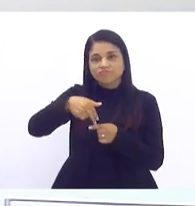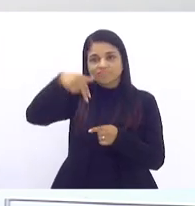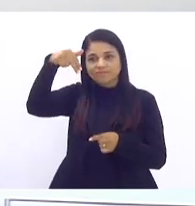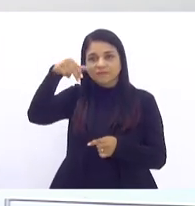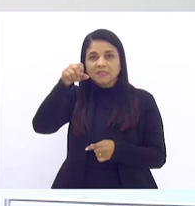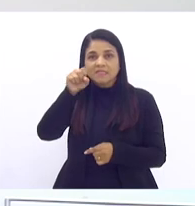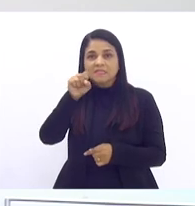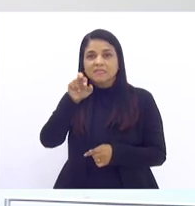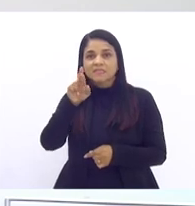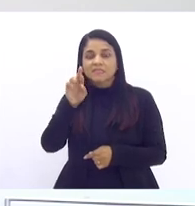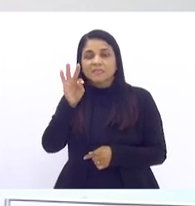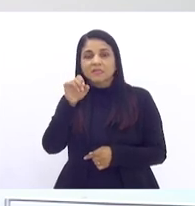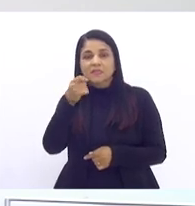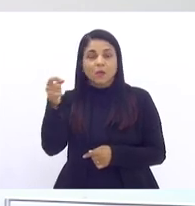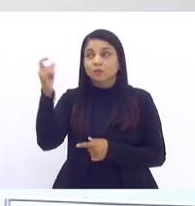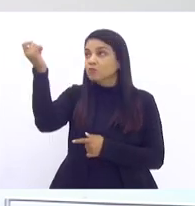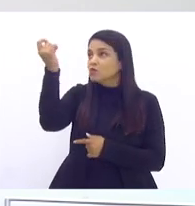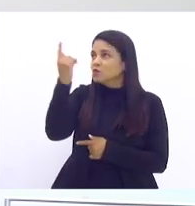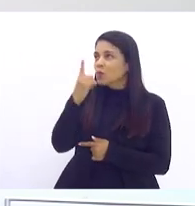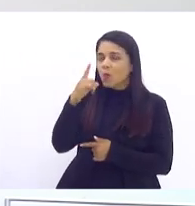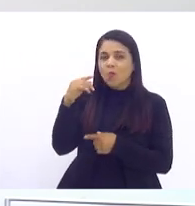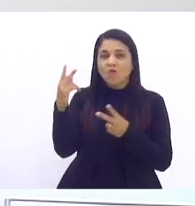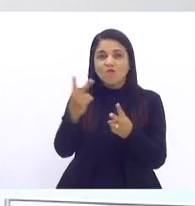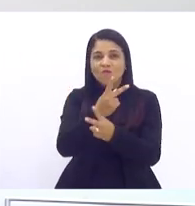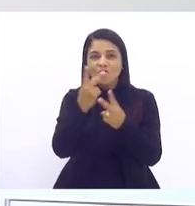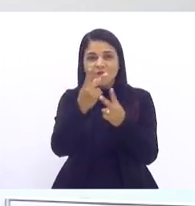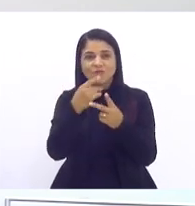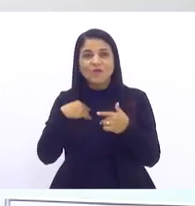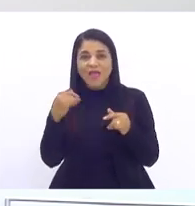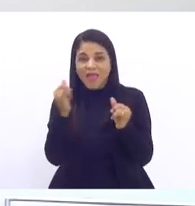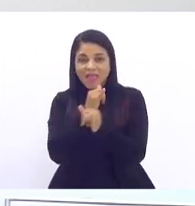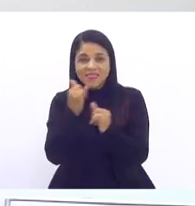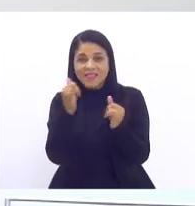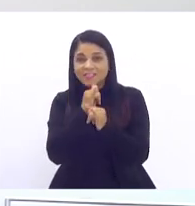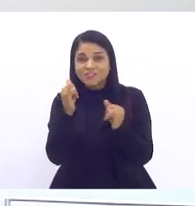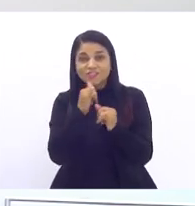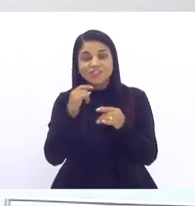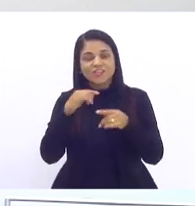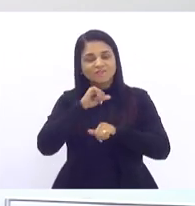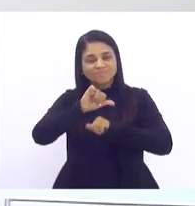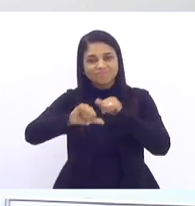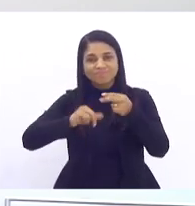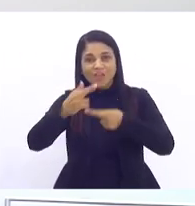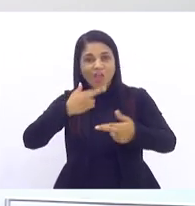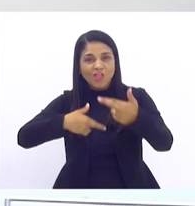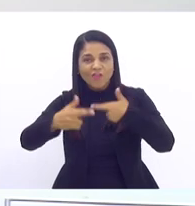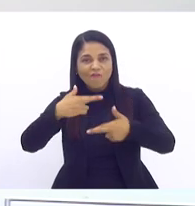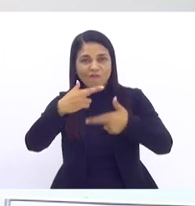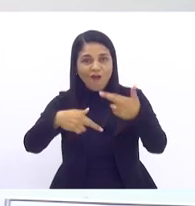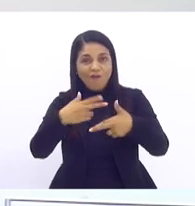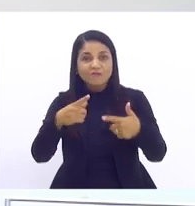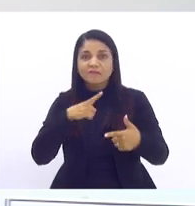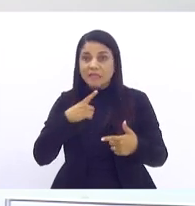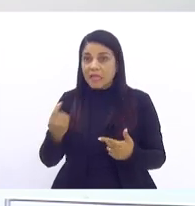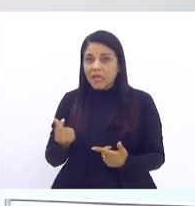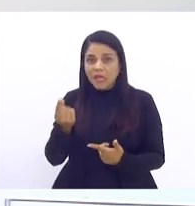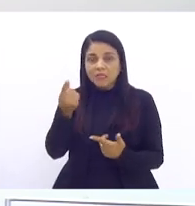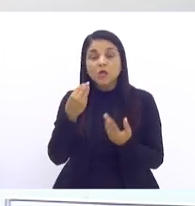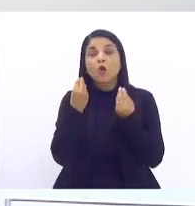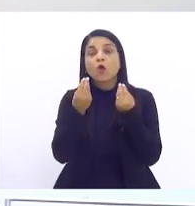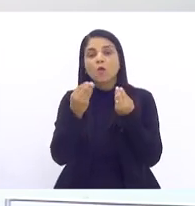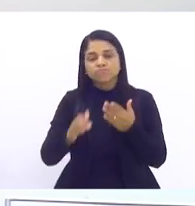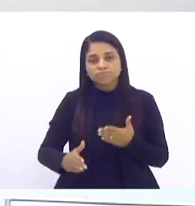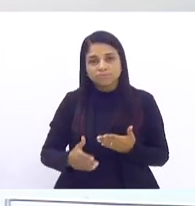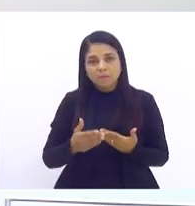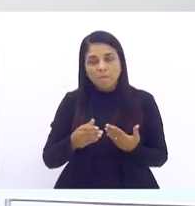sol e tem vento e só inventa energia barata hoje então nós temos riqueza em todo canto como é que um patrimônio desse pode cair no